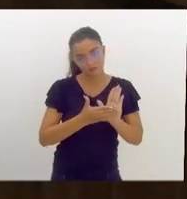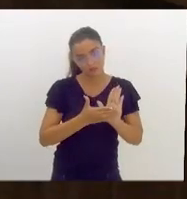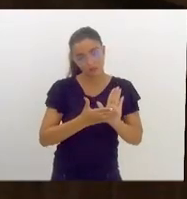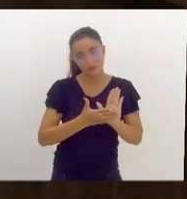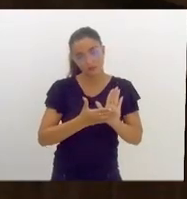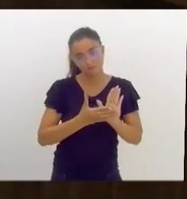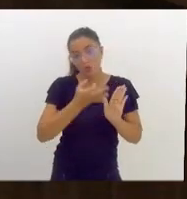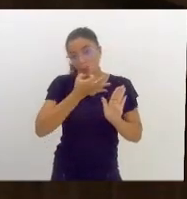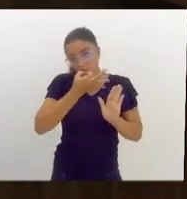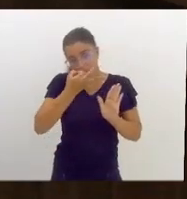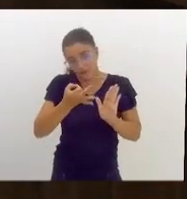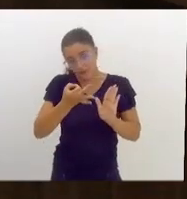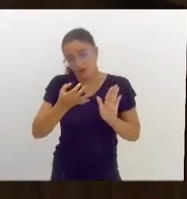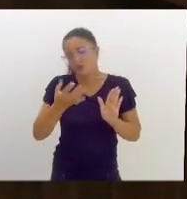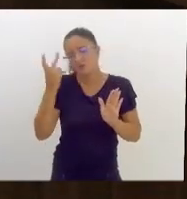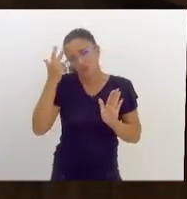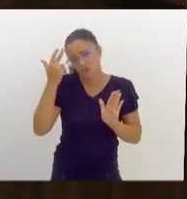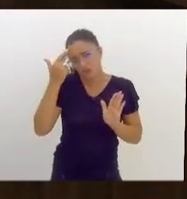na CCJ.